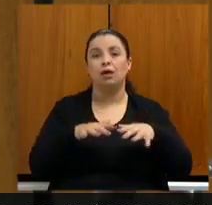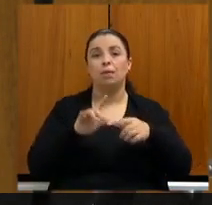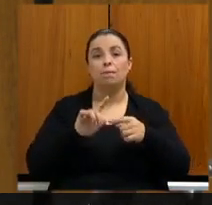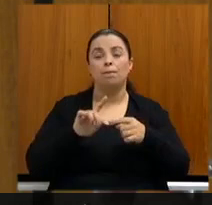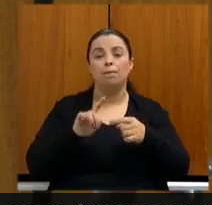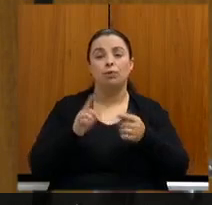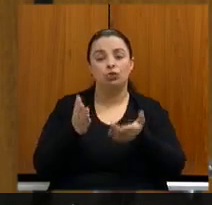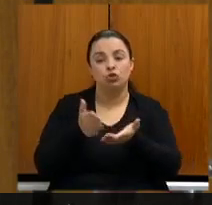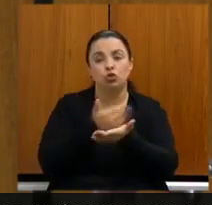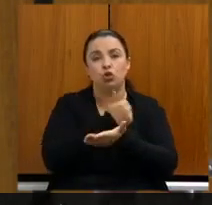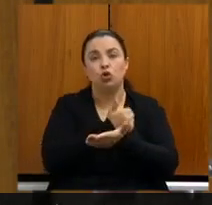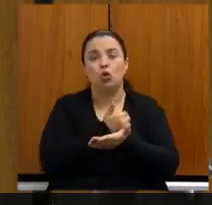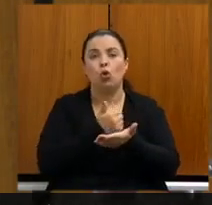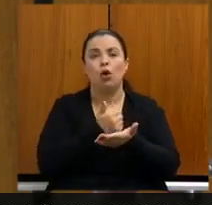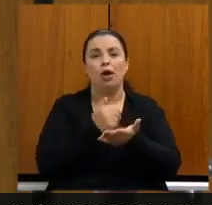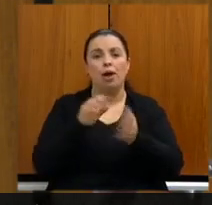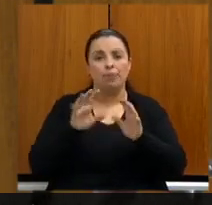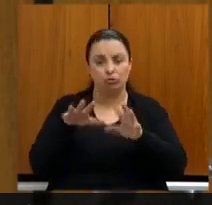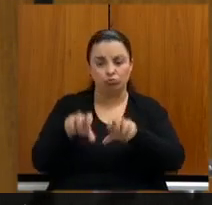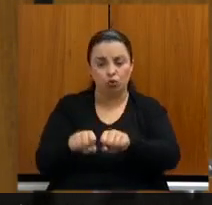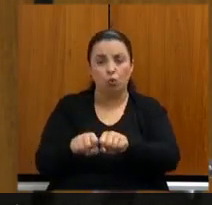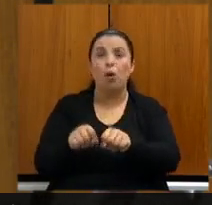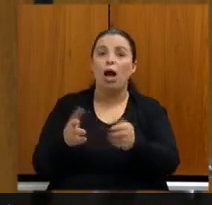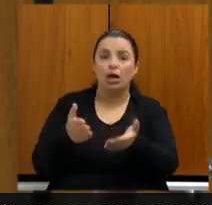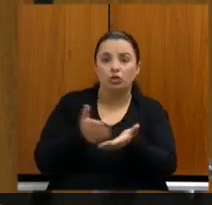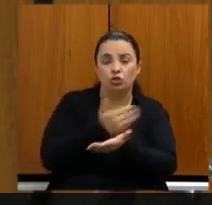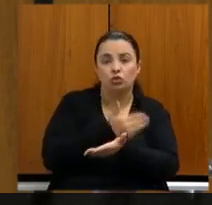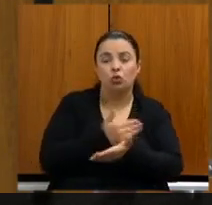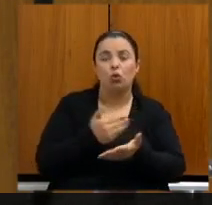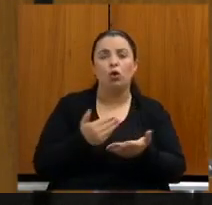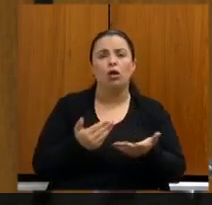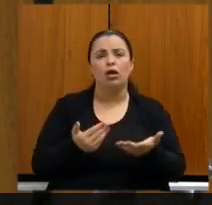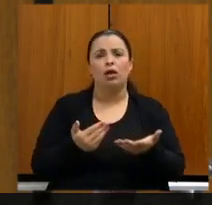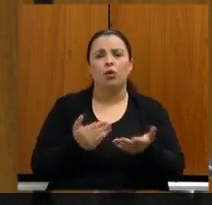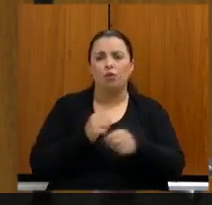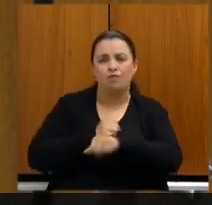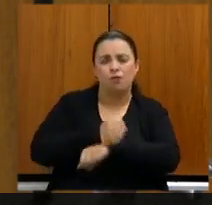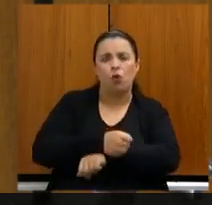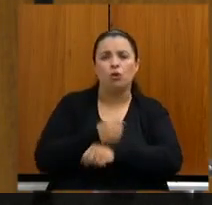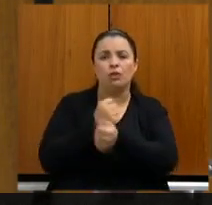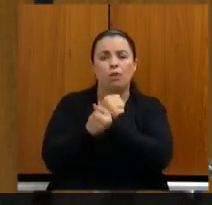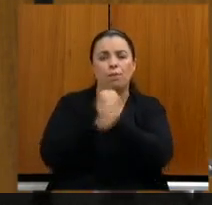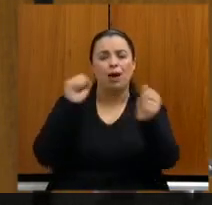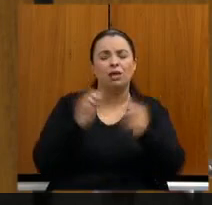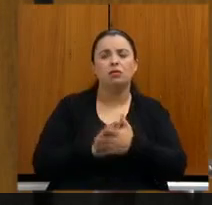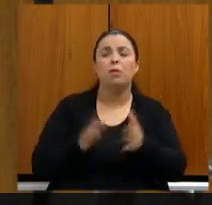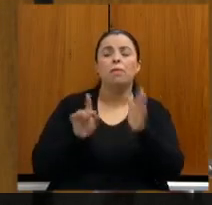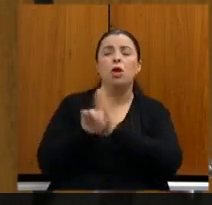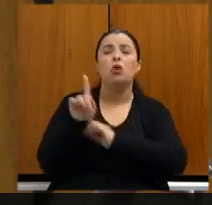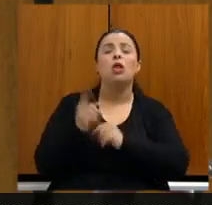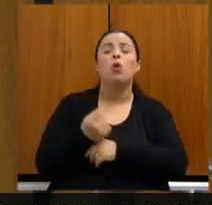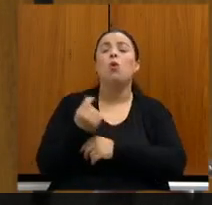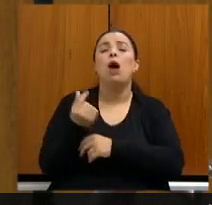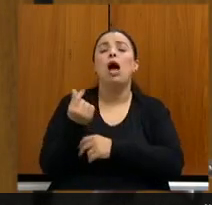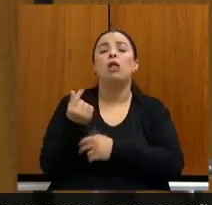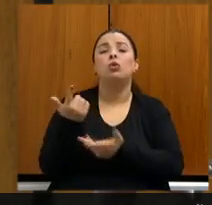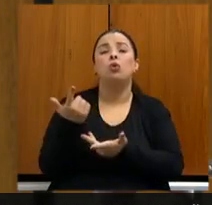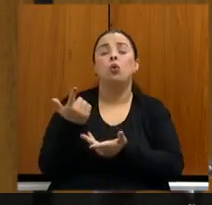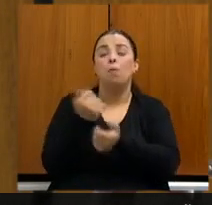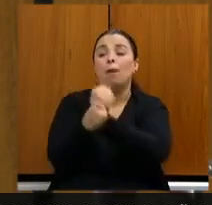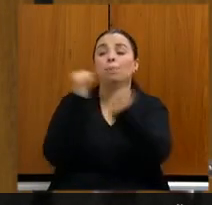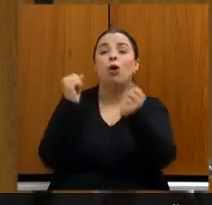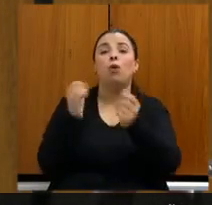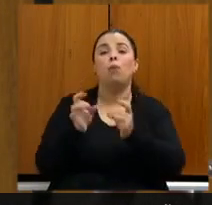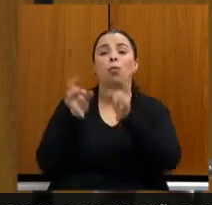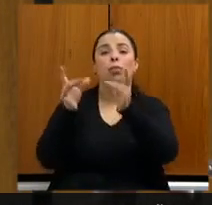coloca o custo de um despejo né quanto que custa uma bomba de gás lacrimogêneo Quanto custa um helicóptero ficar fazendo voo